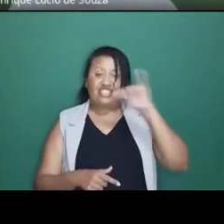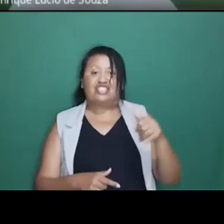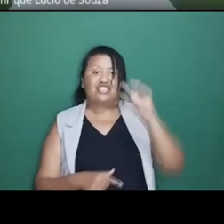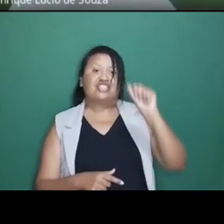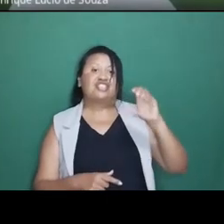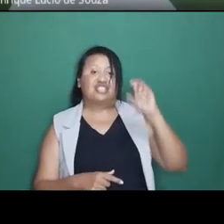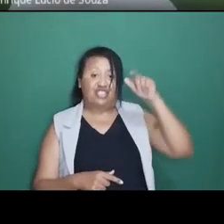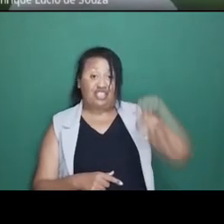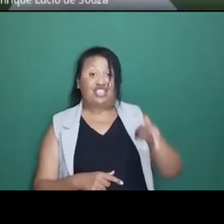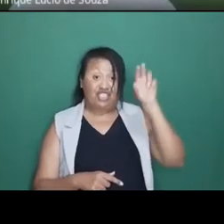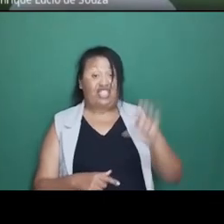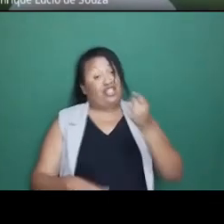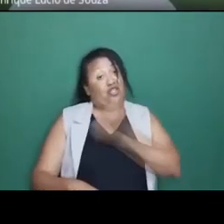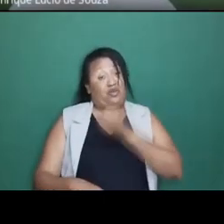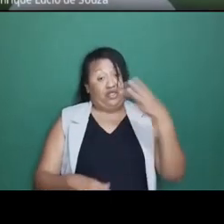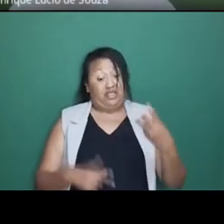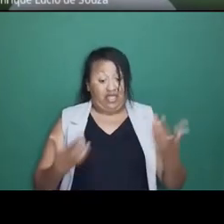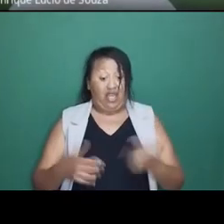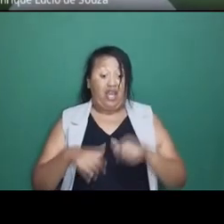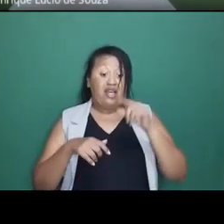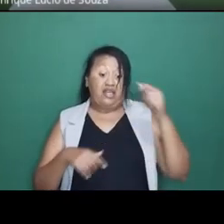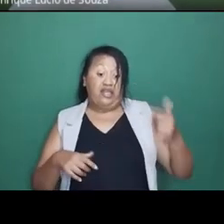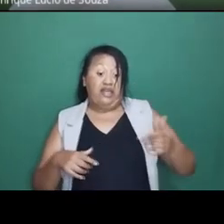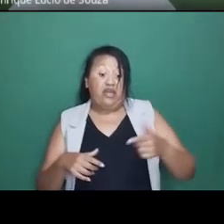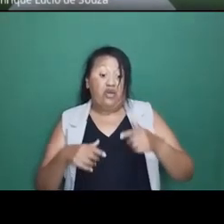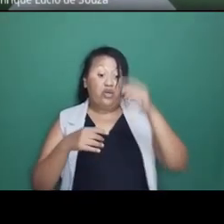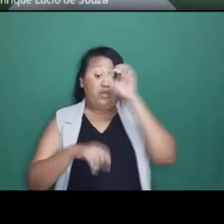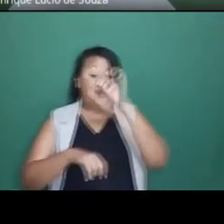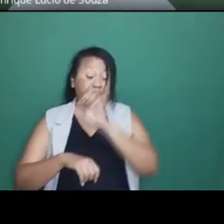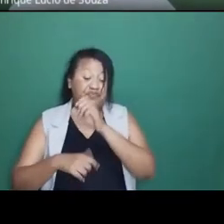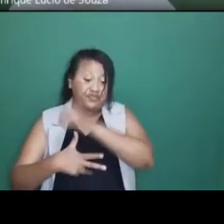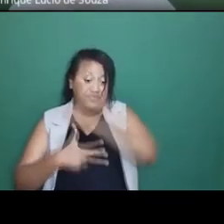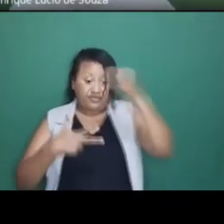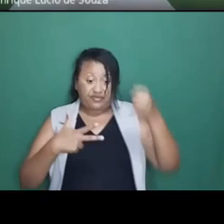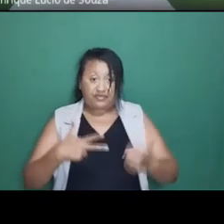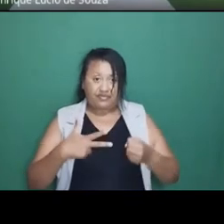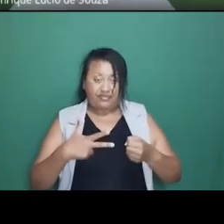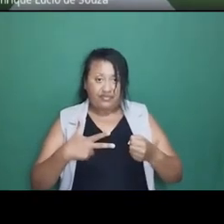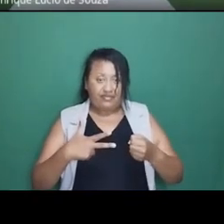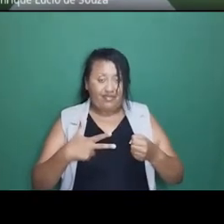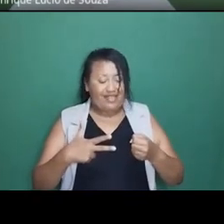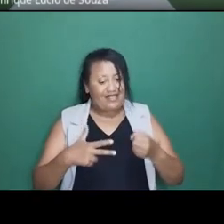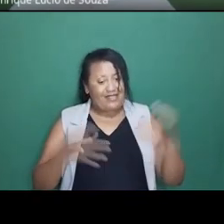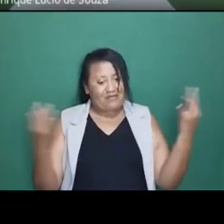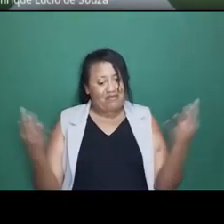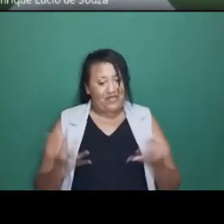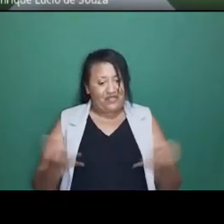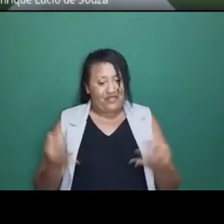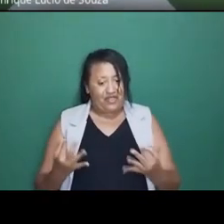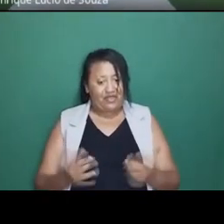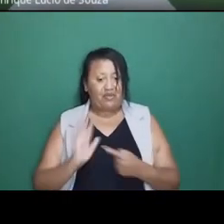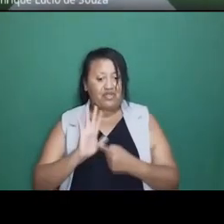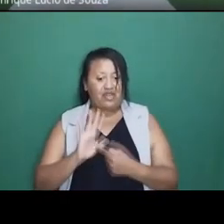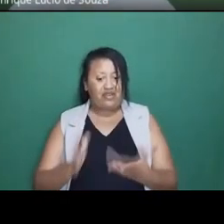o estado absoluto representava a superação do Estado de natureza pois os homens tinham uma tendência ao